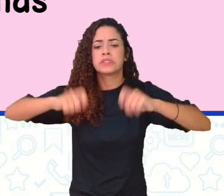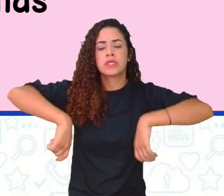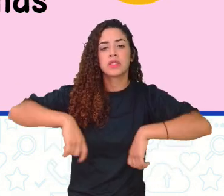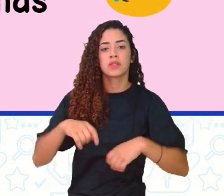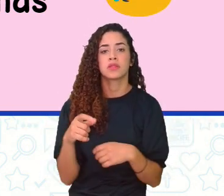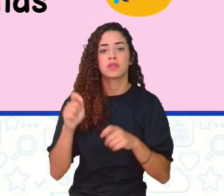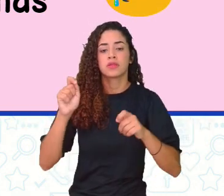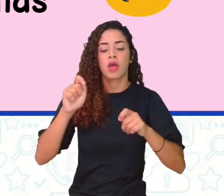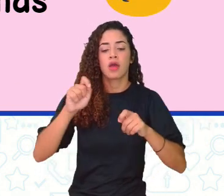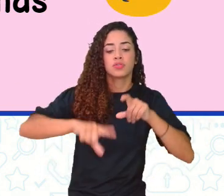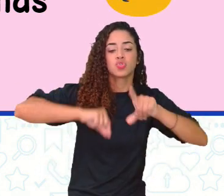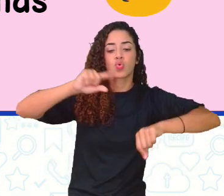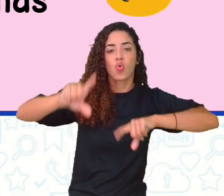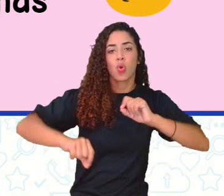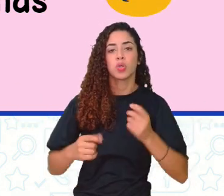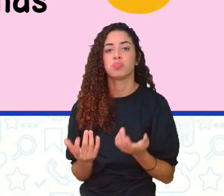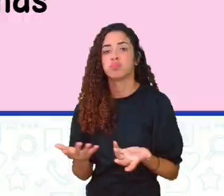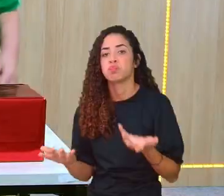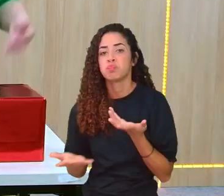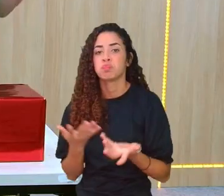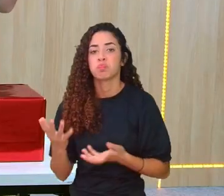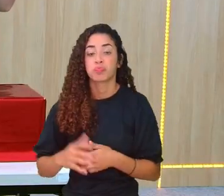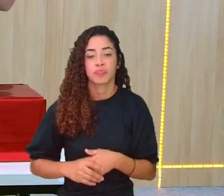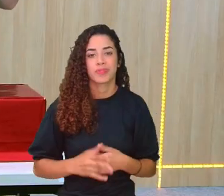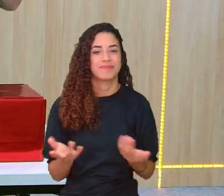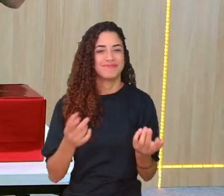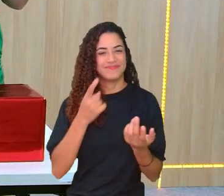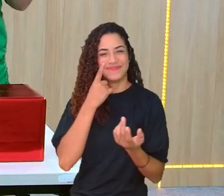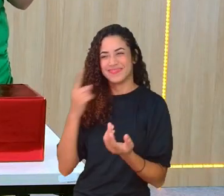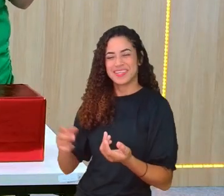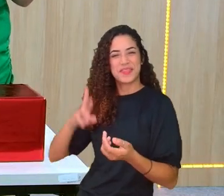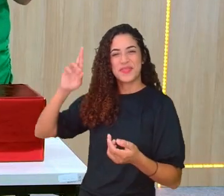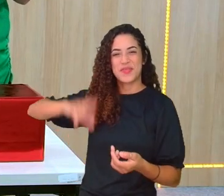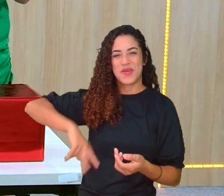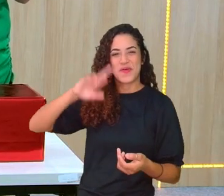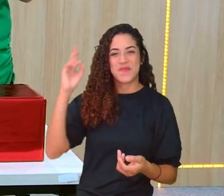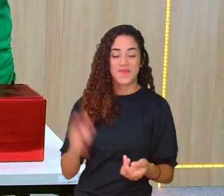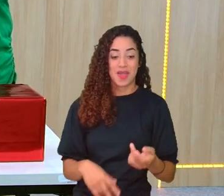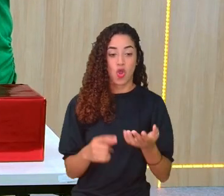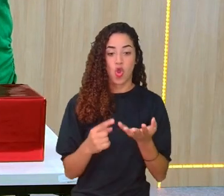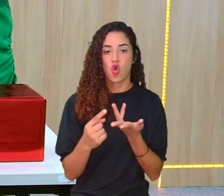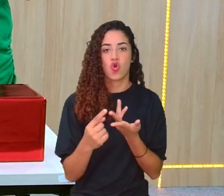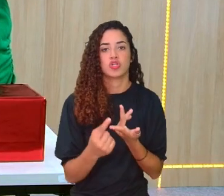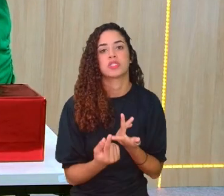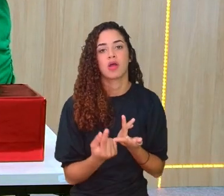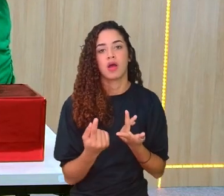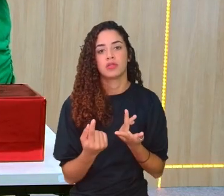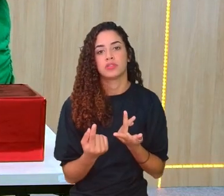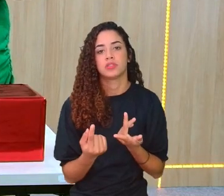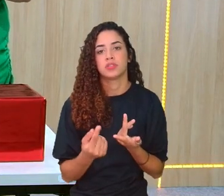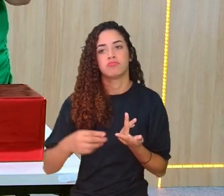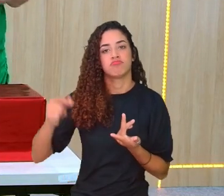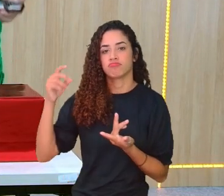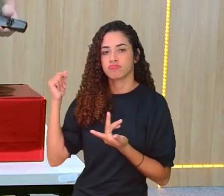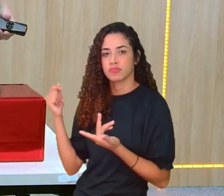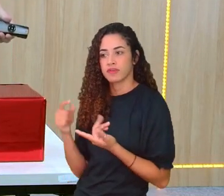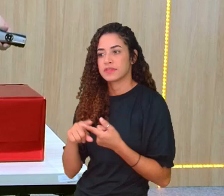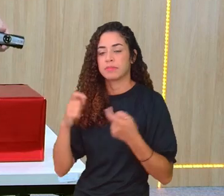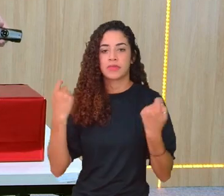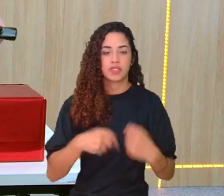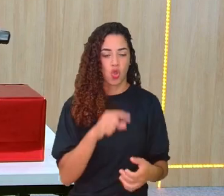tem? Veja que não é aquela contagem antiga, né? Não é aquela contagem que você